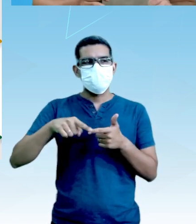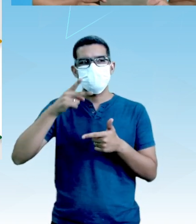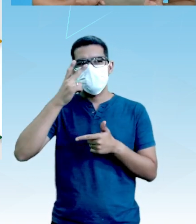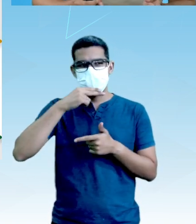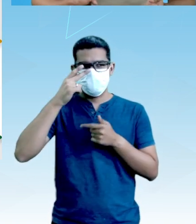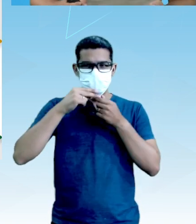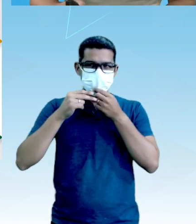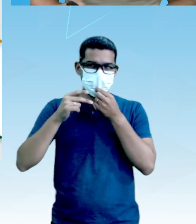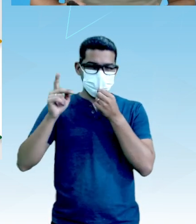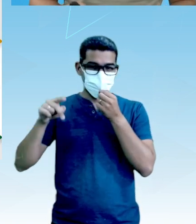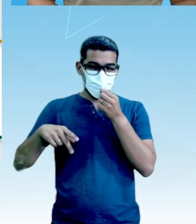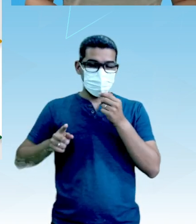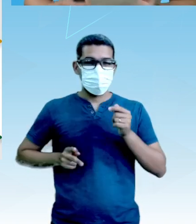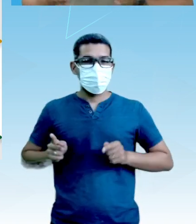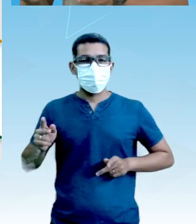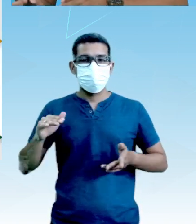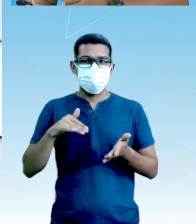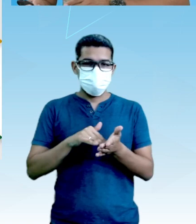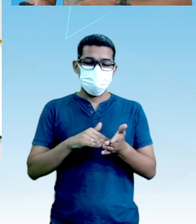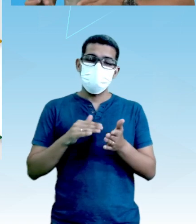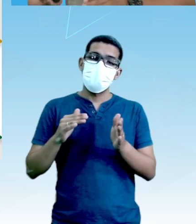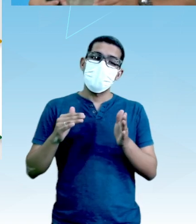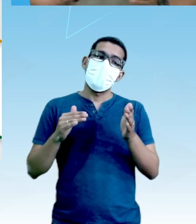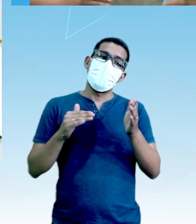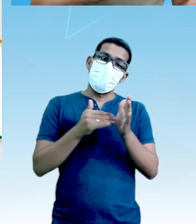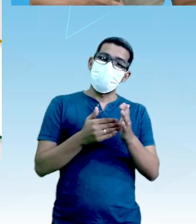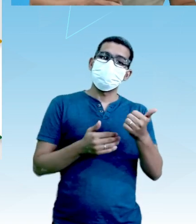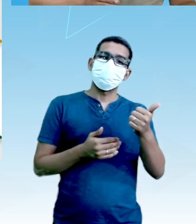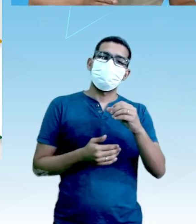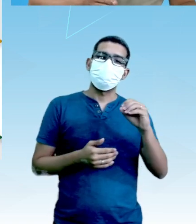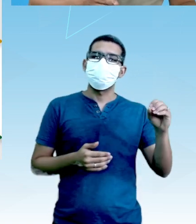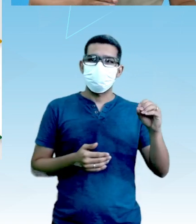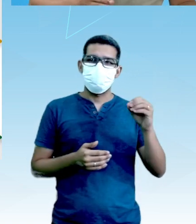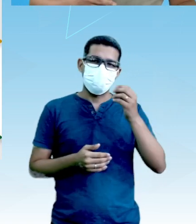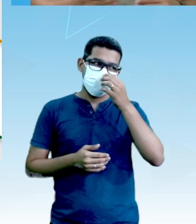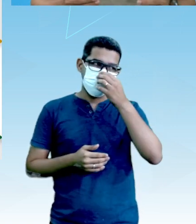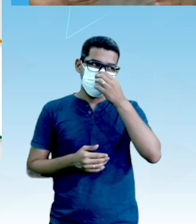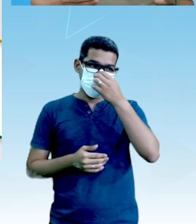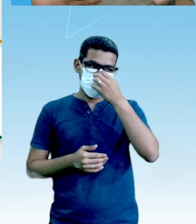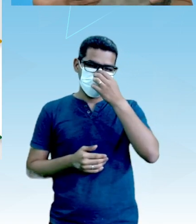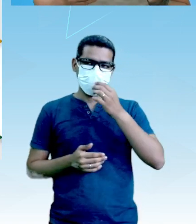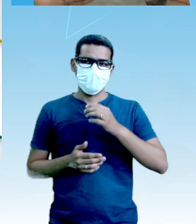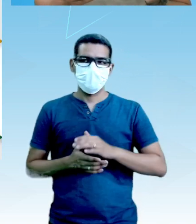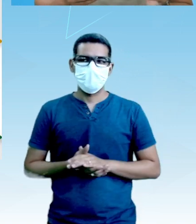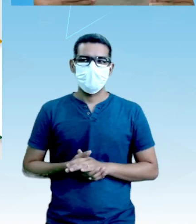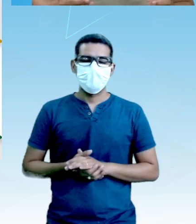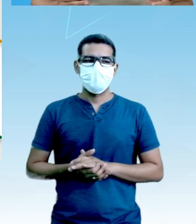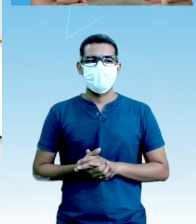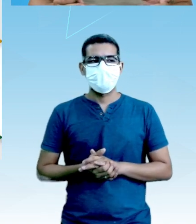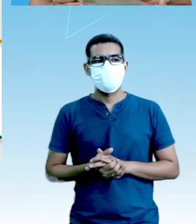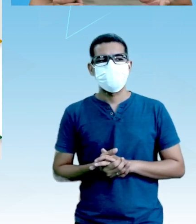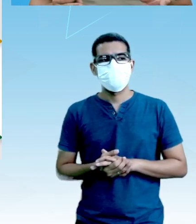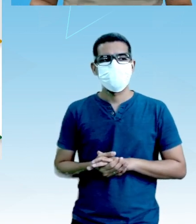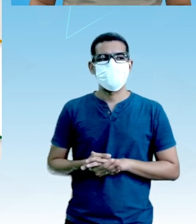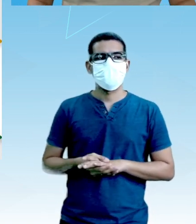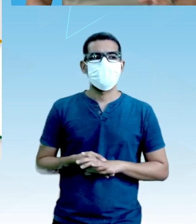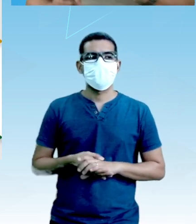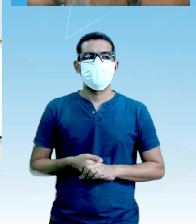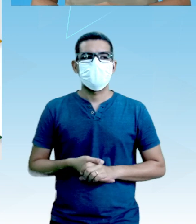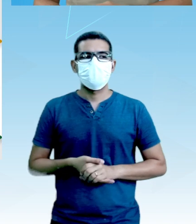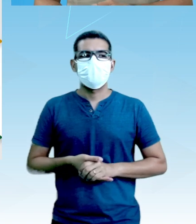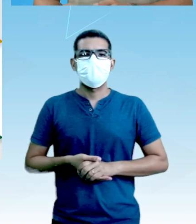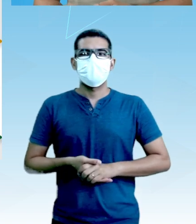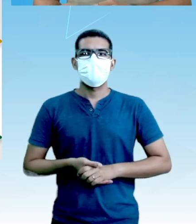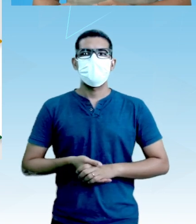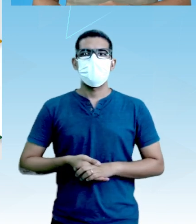o último primo, beleza? Daqueles que tem maior, né? De duas casas decimais, beleza? Então a